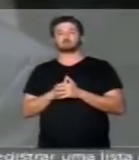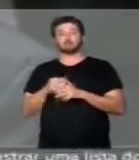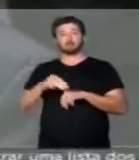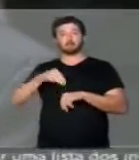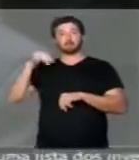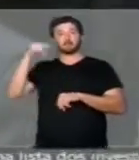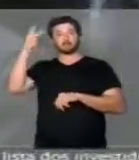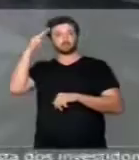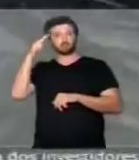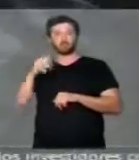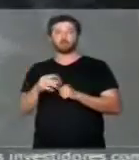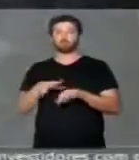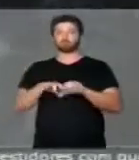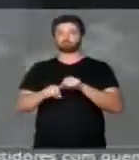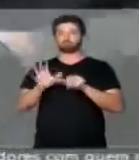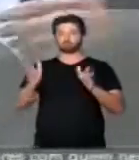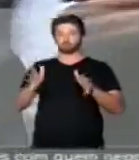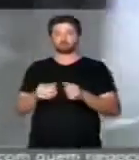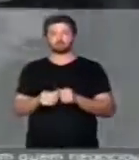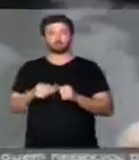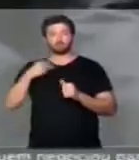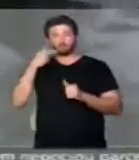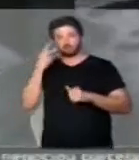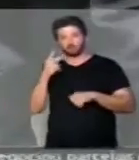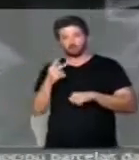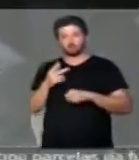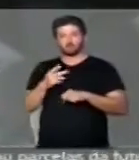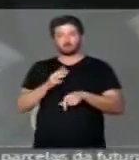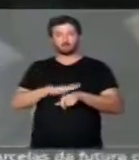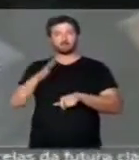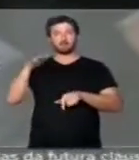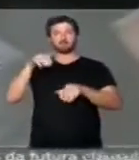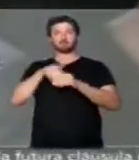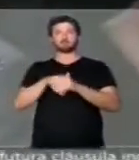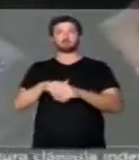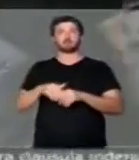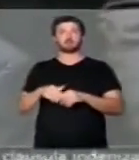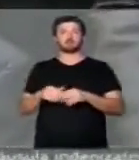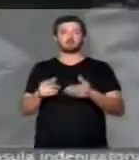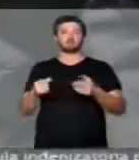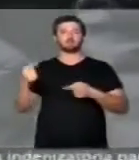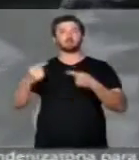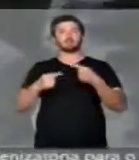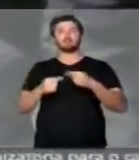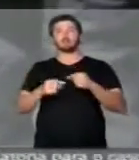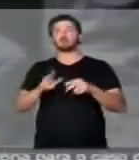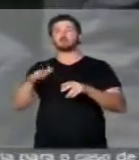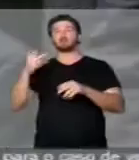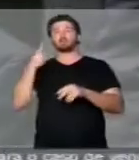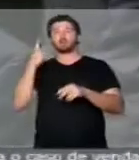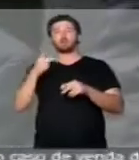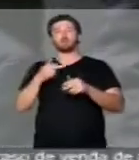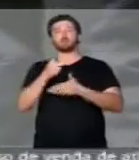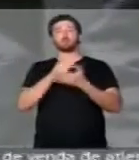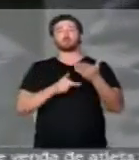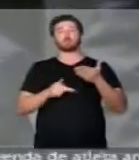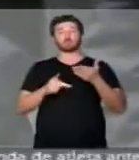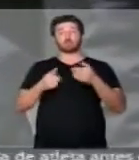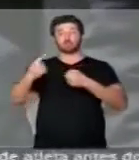em História e um dos vereadores mais bem votados. No debate sobre o Plano Municipal de